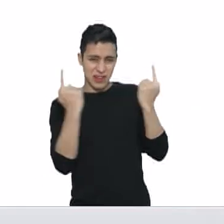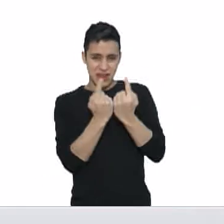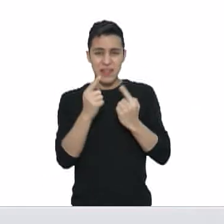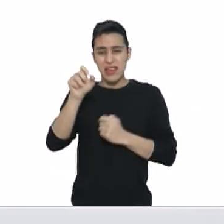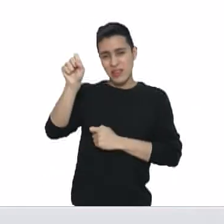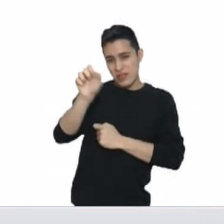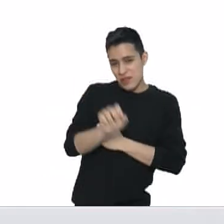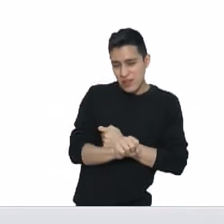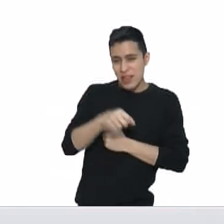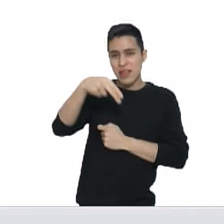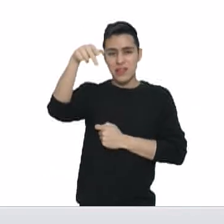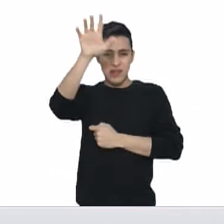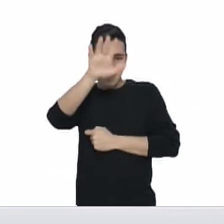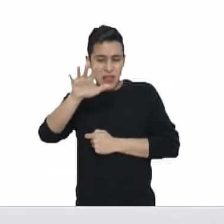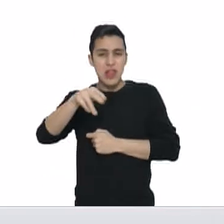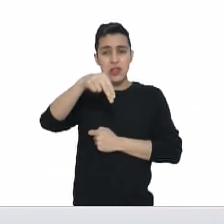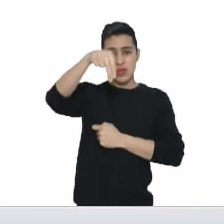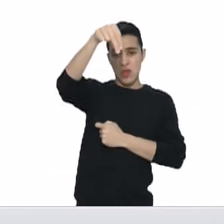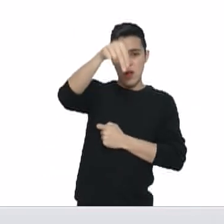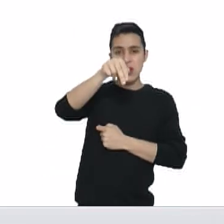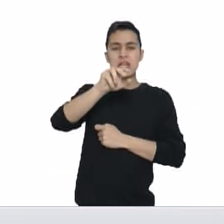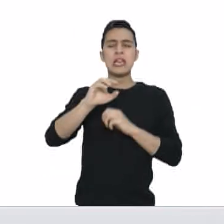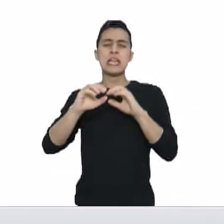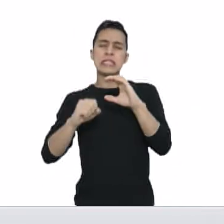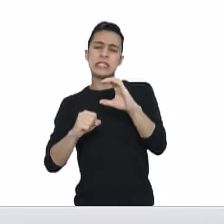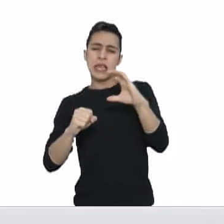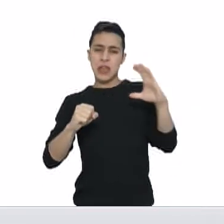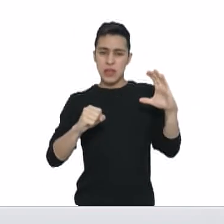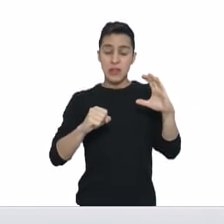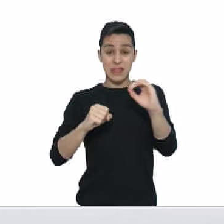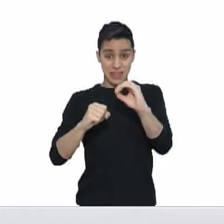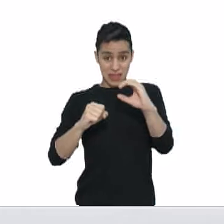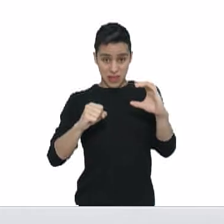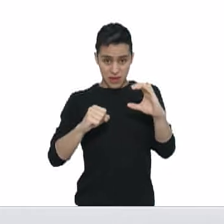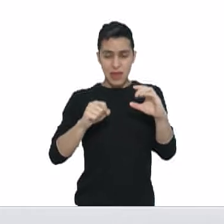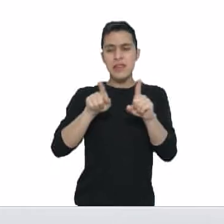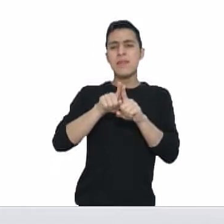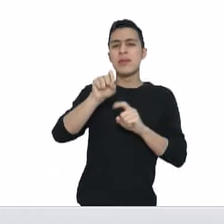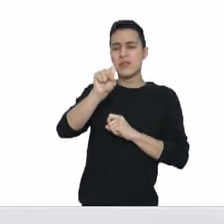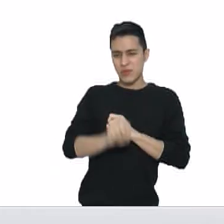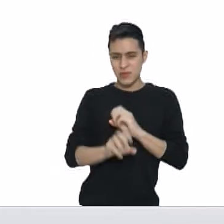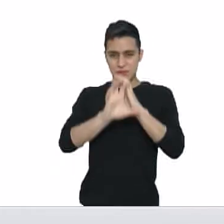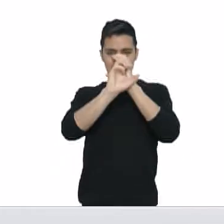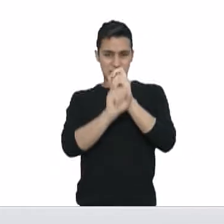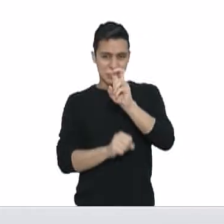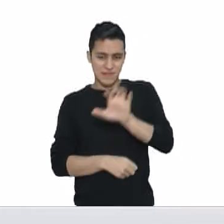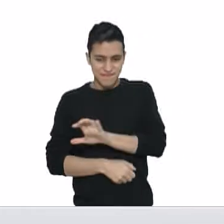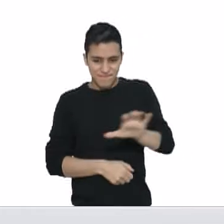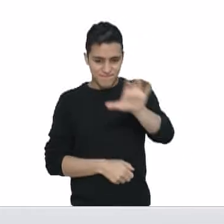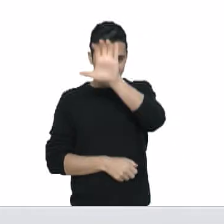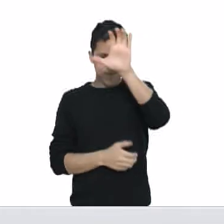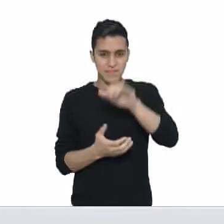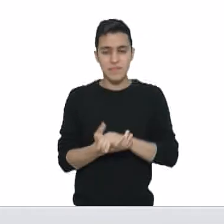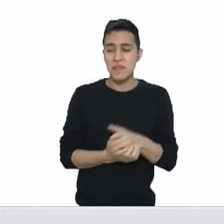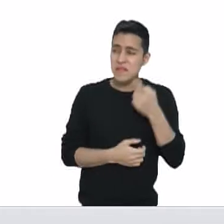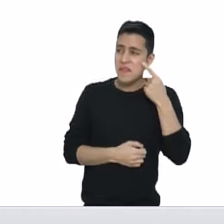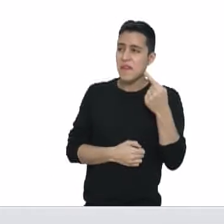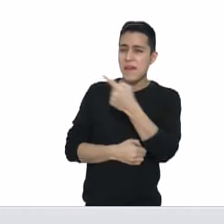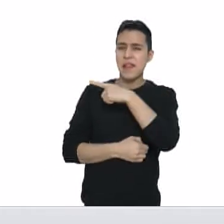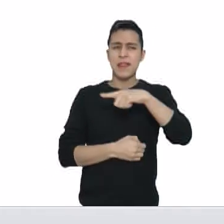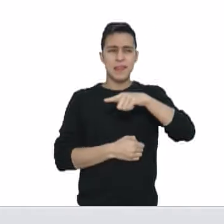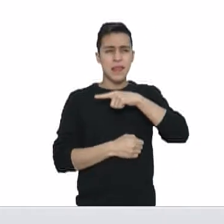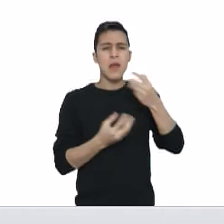Sudeste, Nordeste, Norte, Centro-Oeste e Sul. As 5 regiões que nós temos. E aqui eu coloquei em